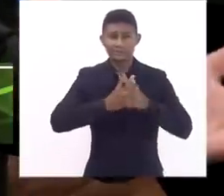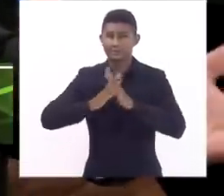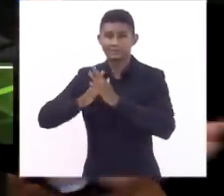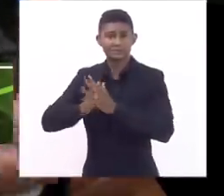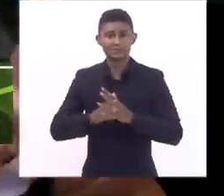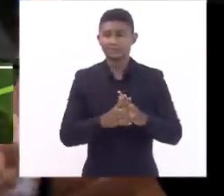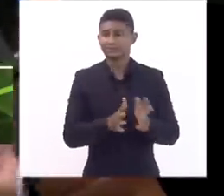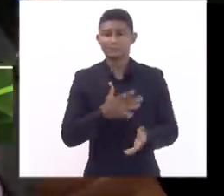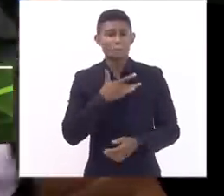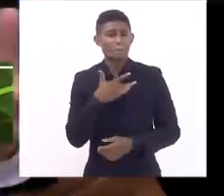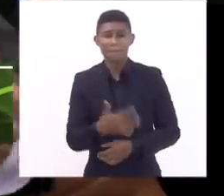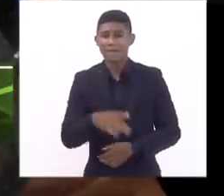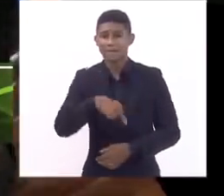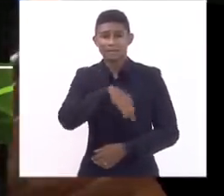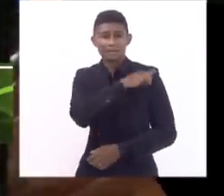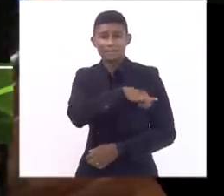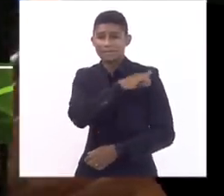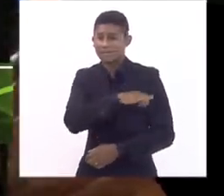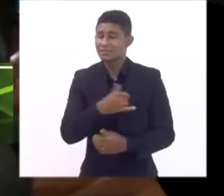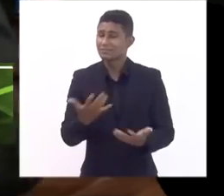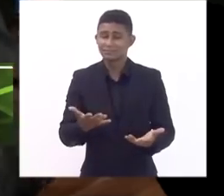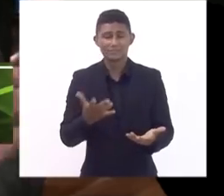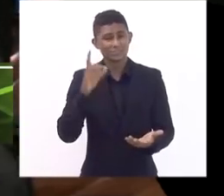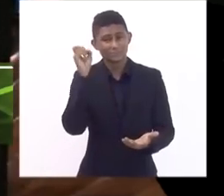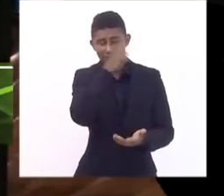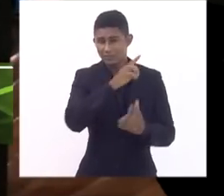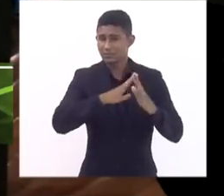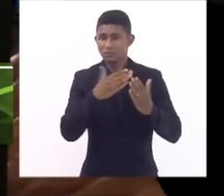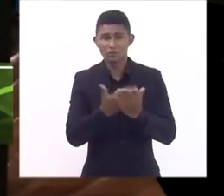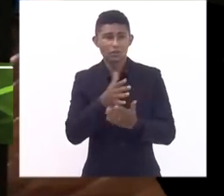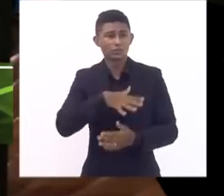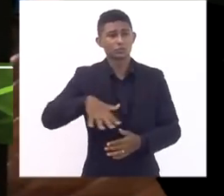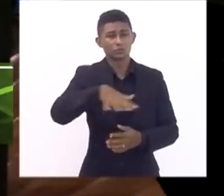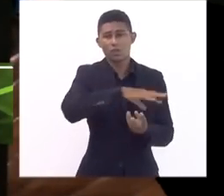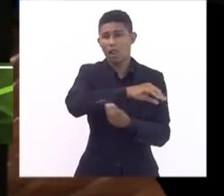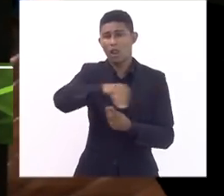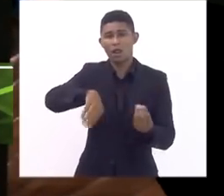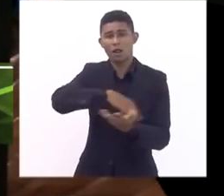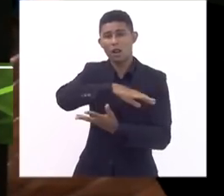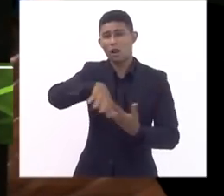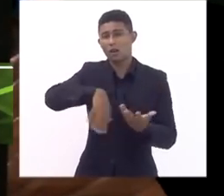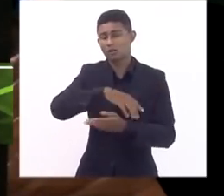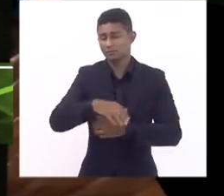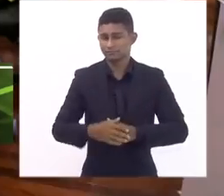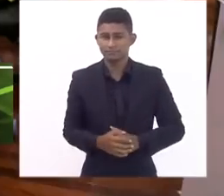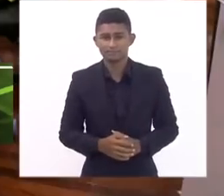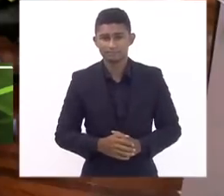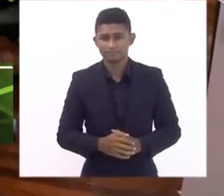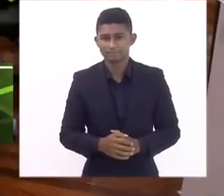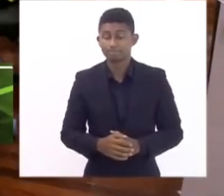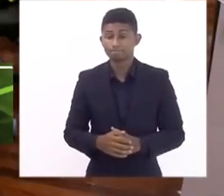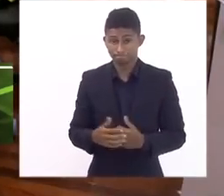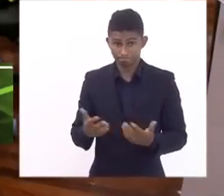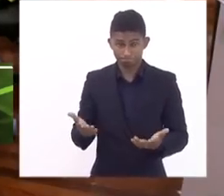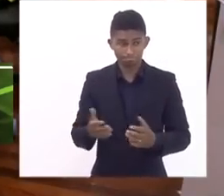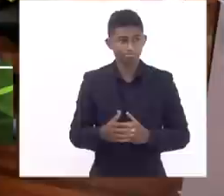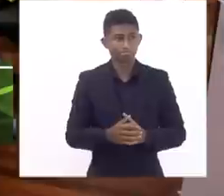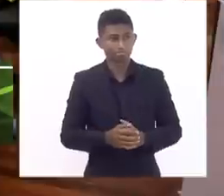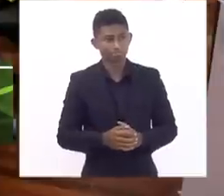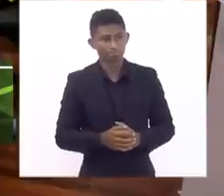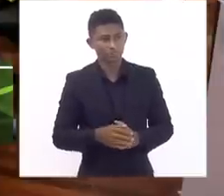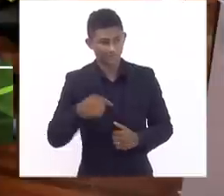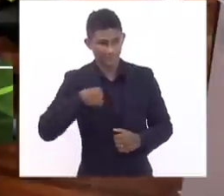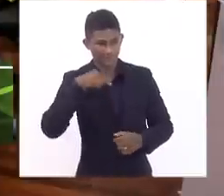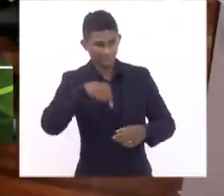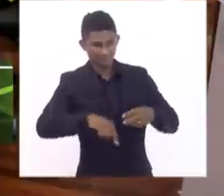que o Rio de Janeiro, um estado de vanguarda, esteja enfrentando essa situação. Esse é o comentário que quero fazer. Presidente, só para complementar, porque eu estou